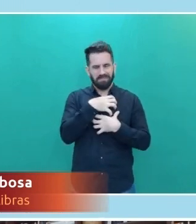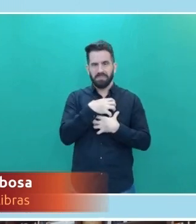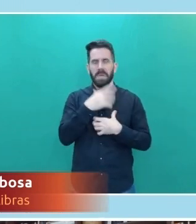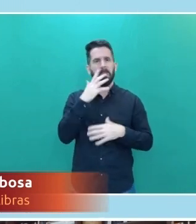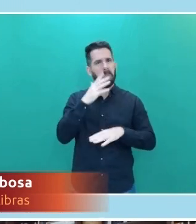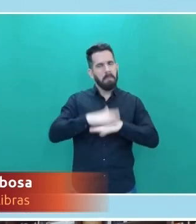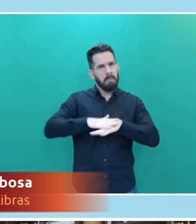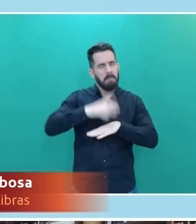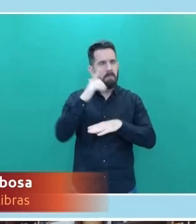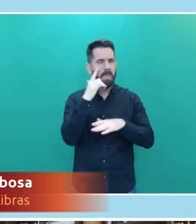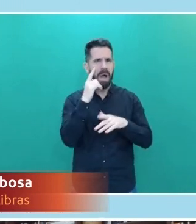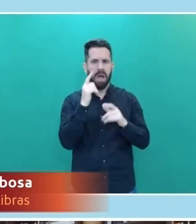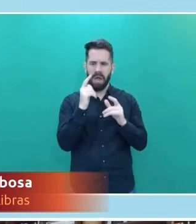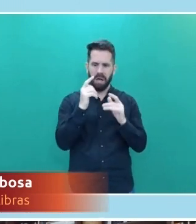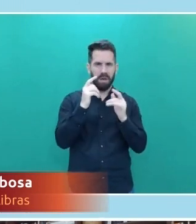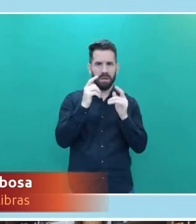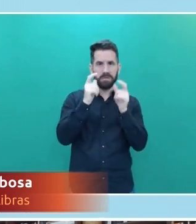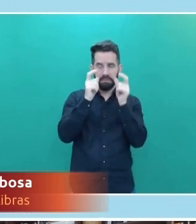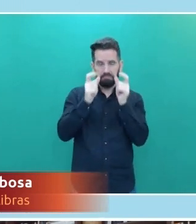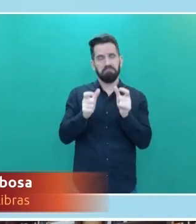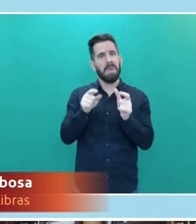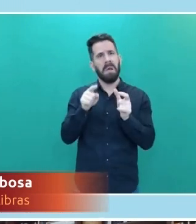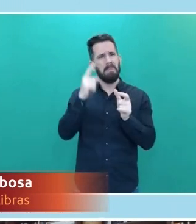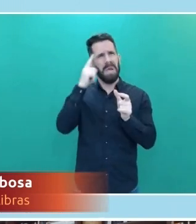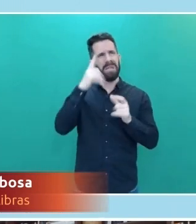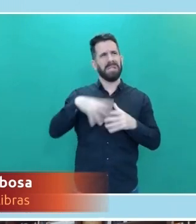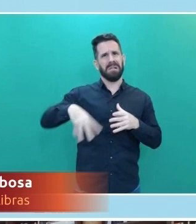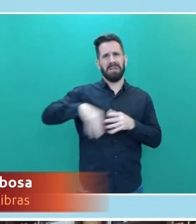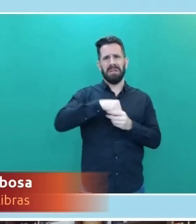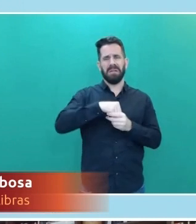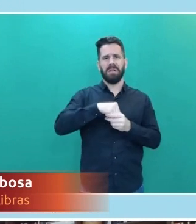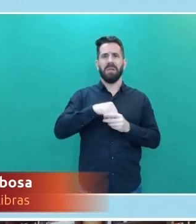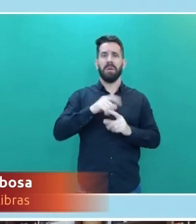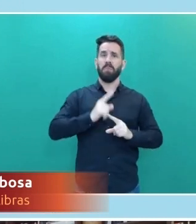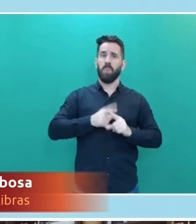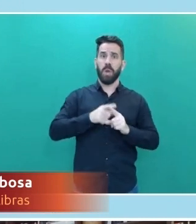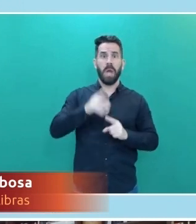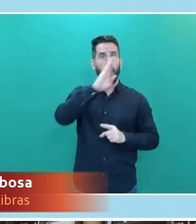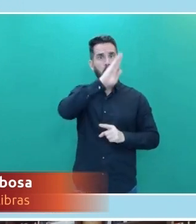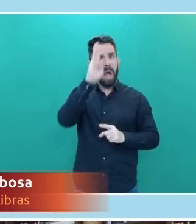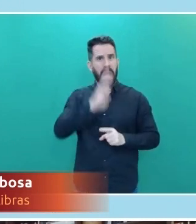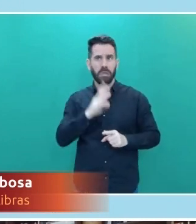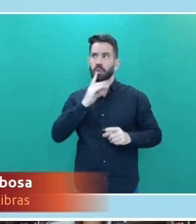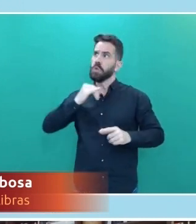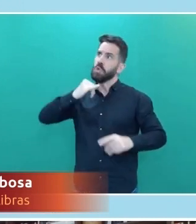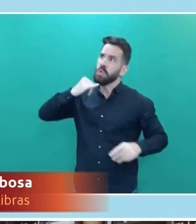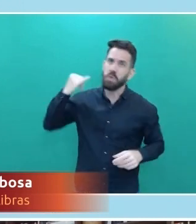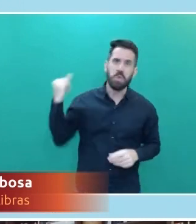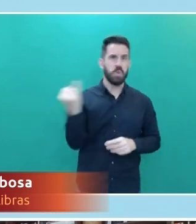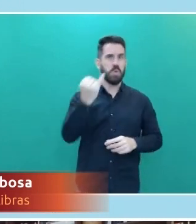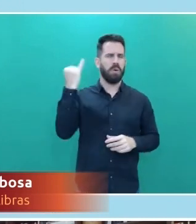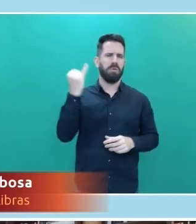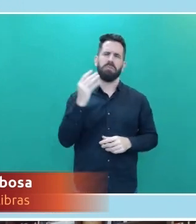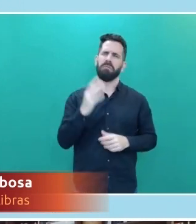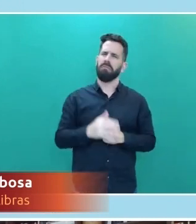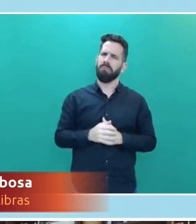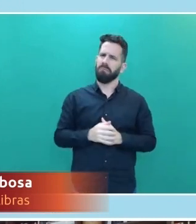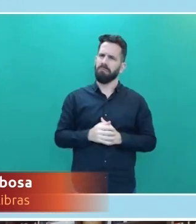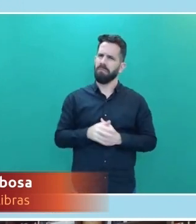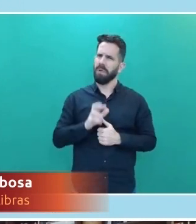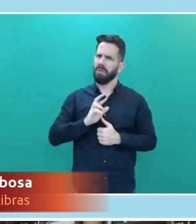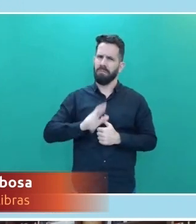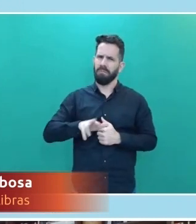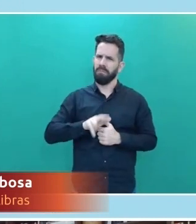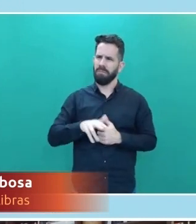disso, porque internacionalmente, primeiro, o Brasil nem é muito importante assim para ocupar as agendas de discussões mundiais. Então,